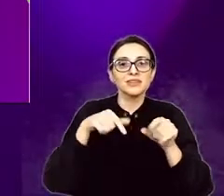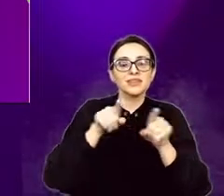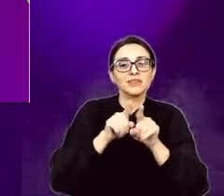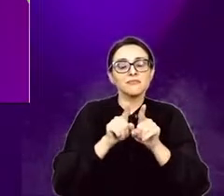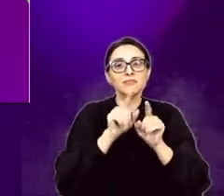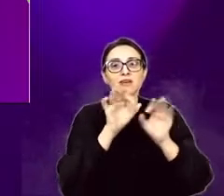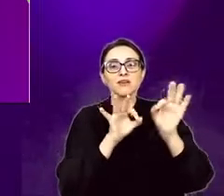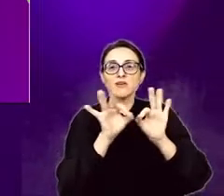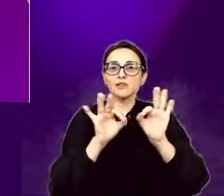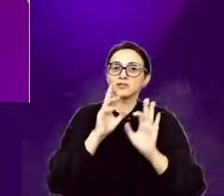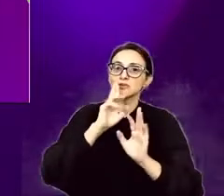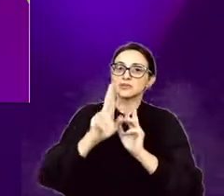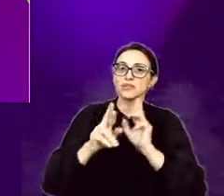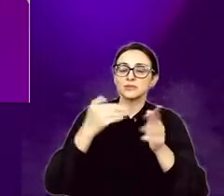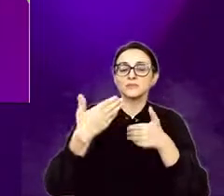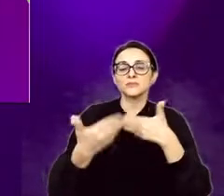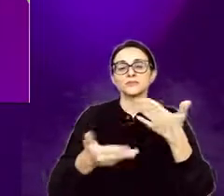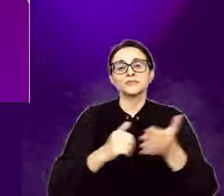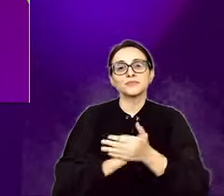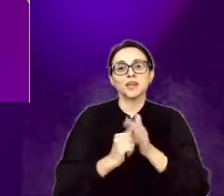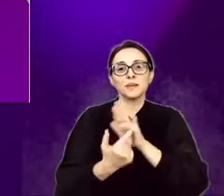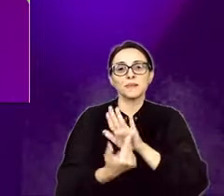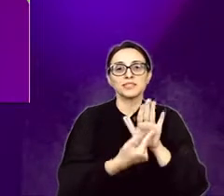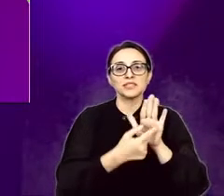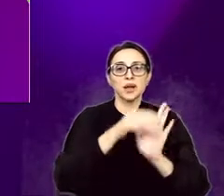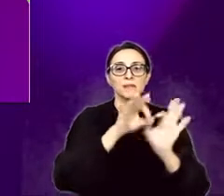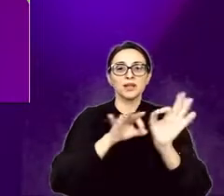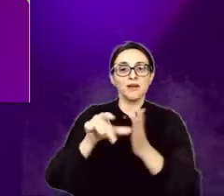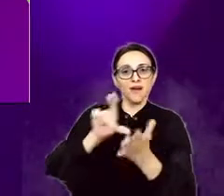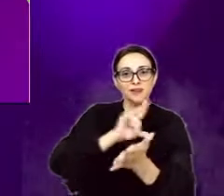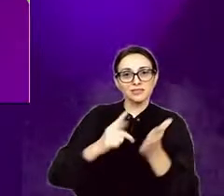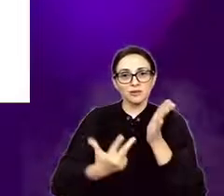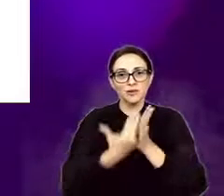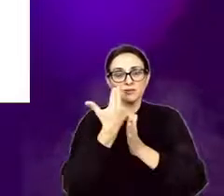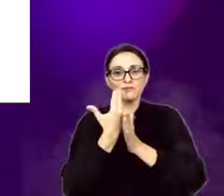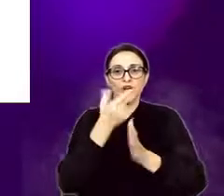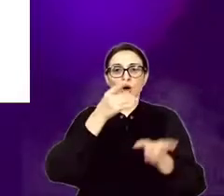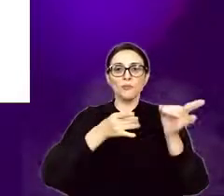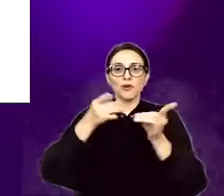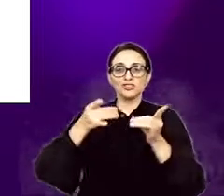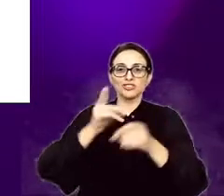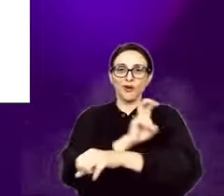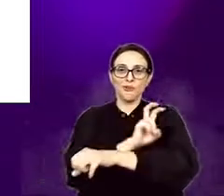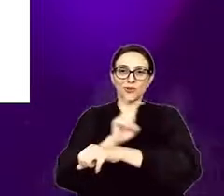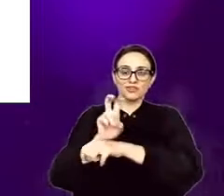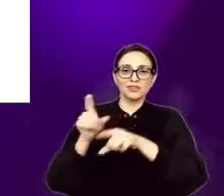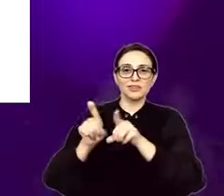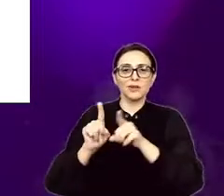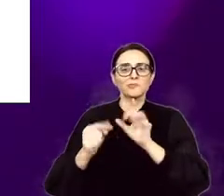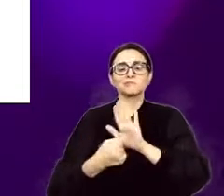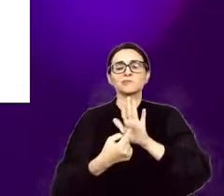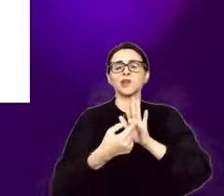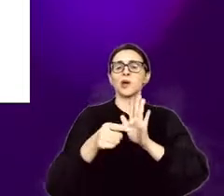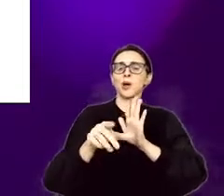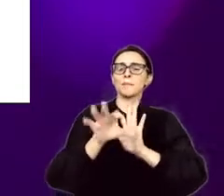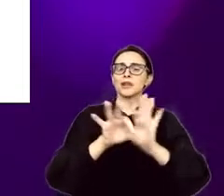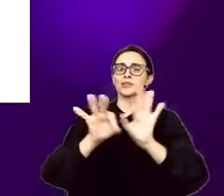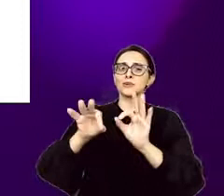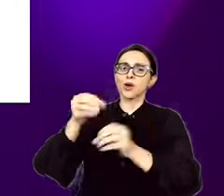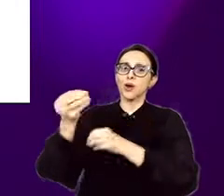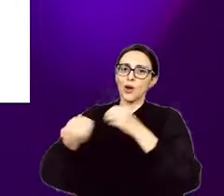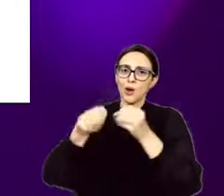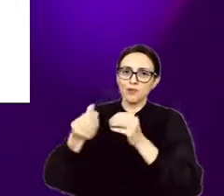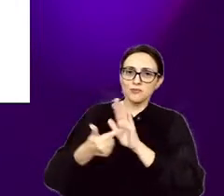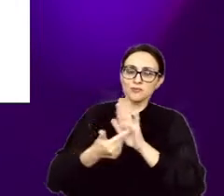ter. A minha apresentação vai ser no planejamento pré-operatório para robótica. E como é que é esse planejamento, né? O que a gente tem